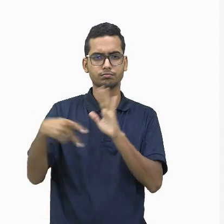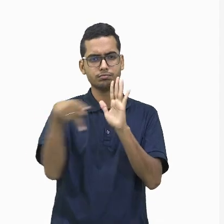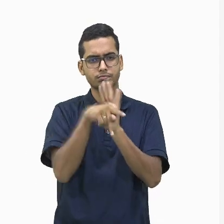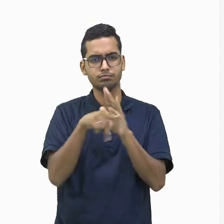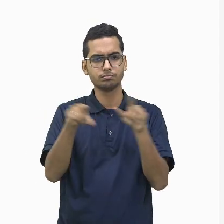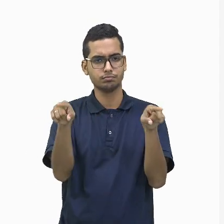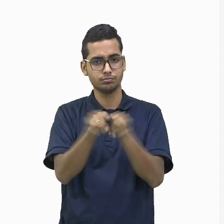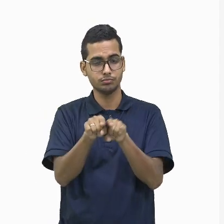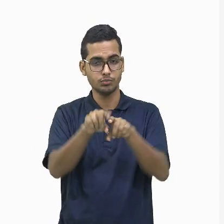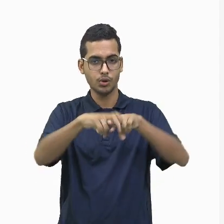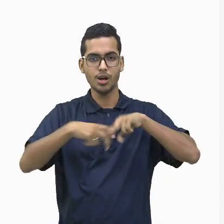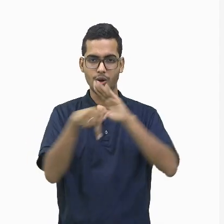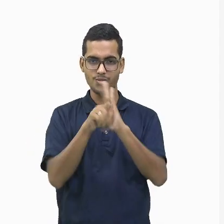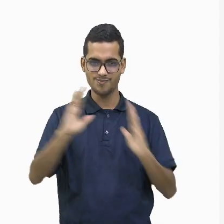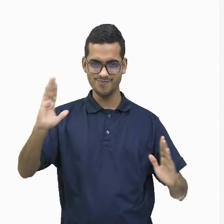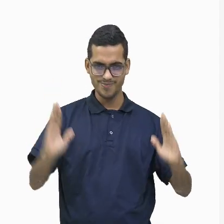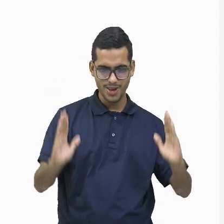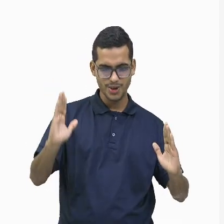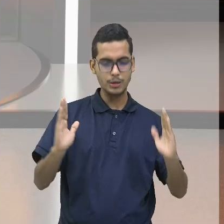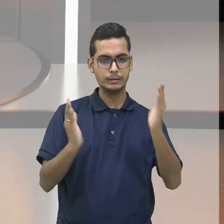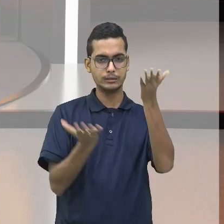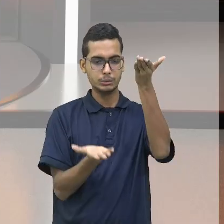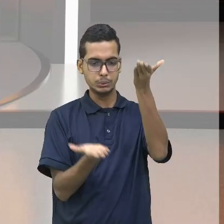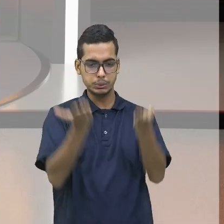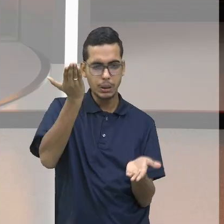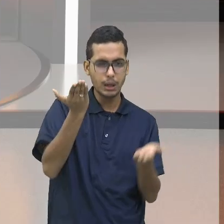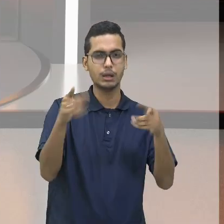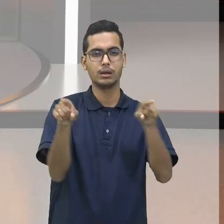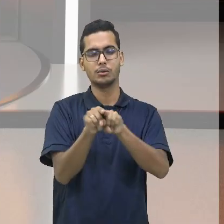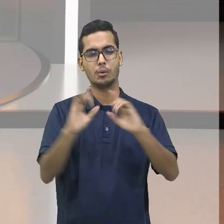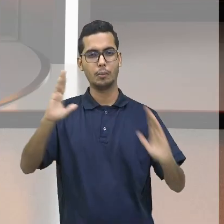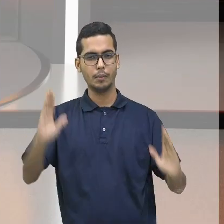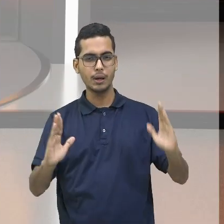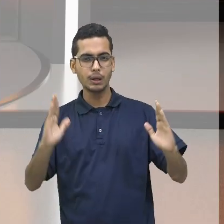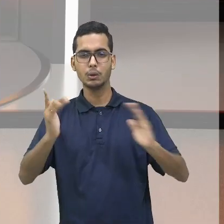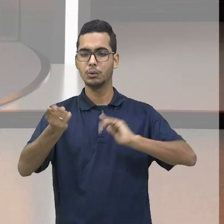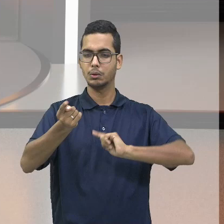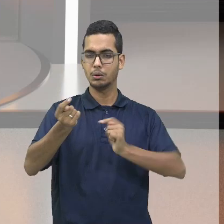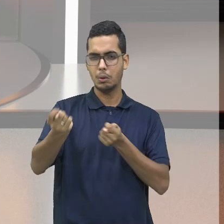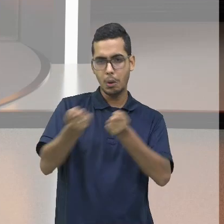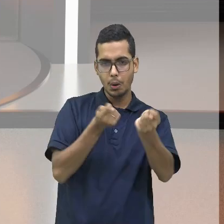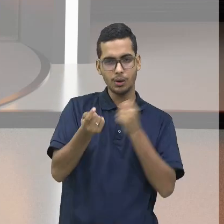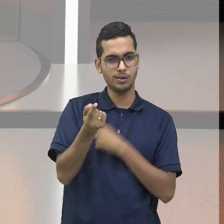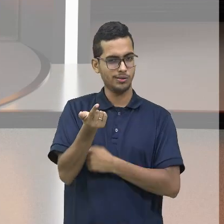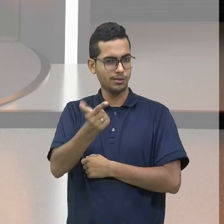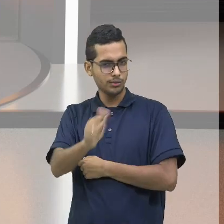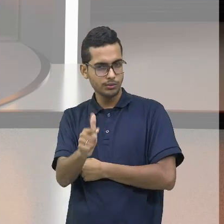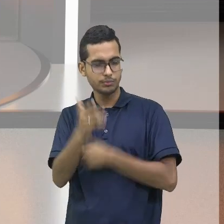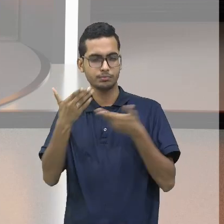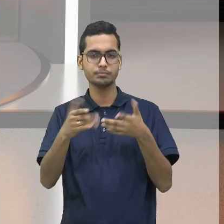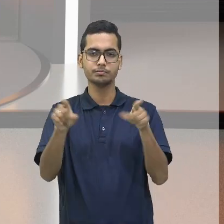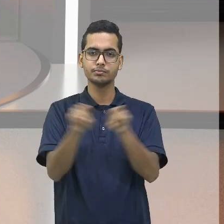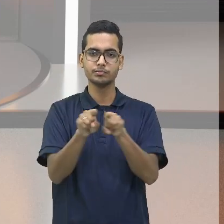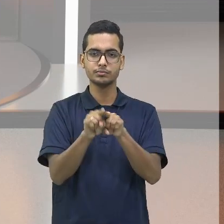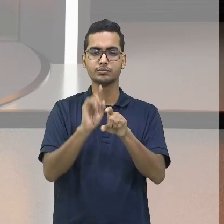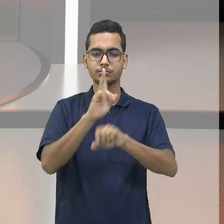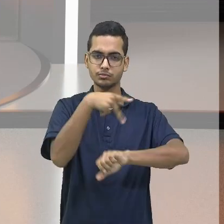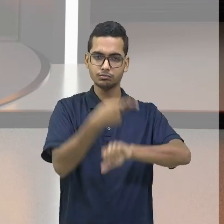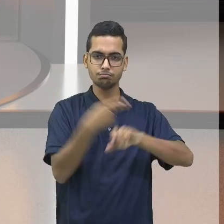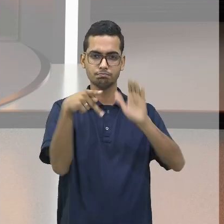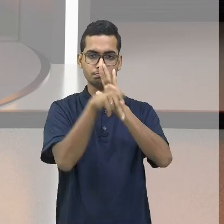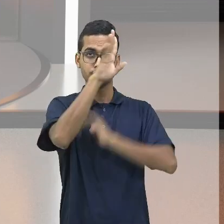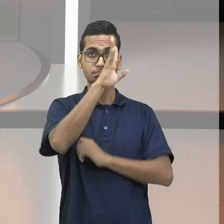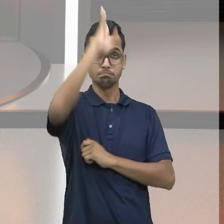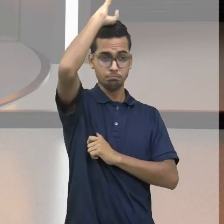de um poder. Então você tem, após a queda do Império Romano e essa fragmentação do poder e